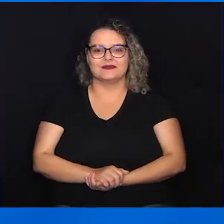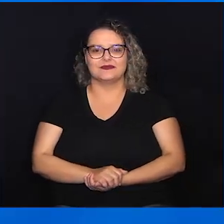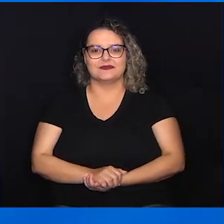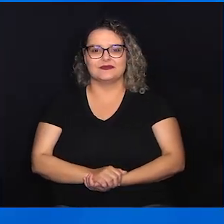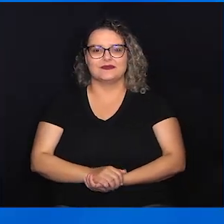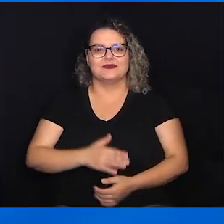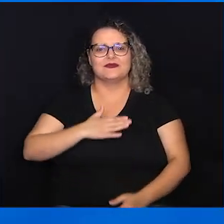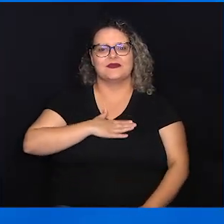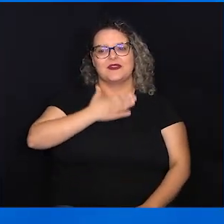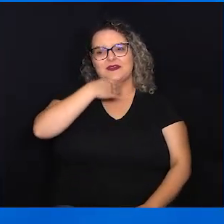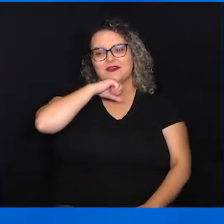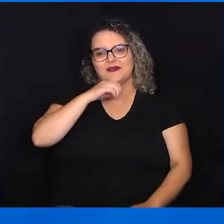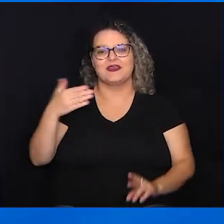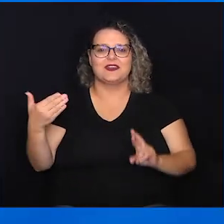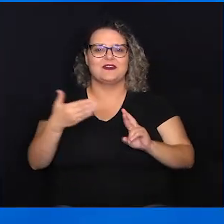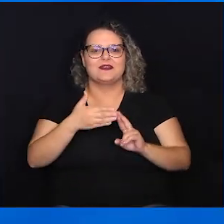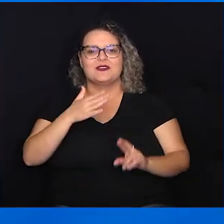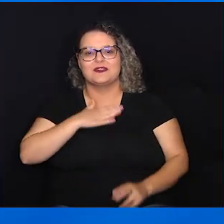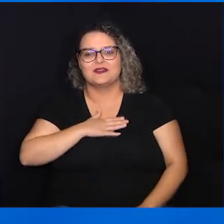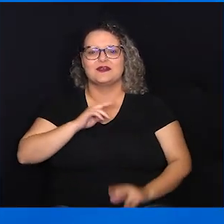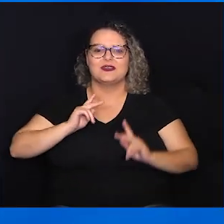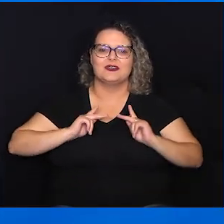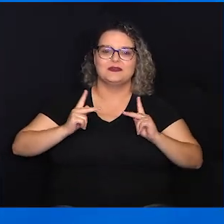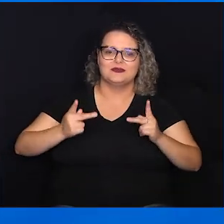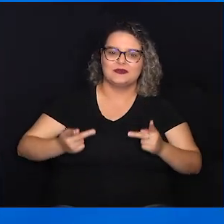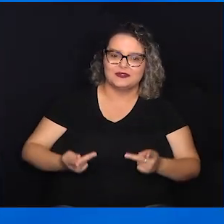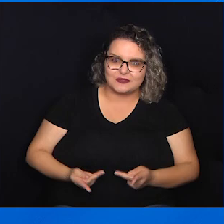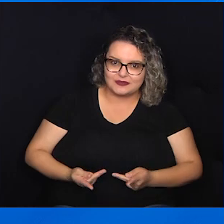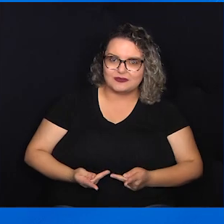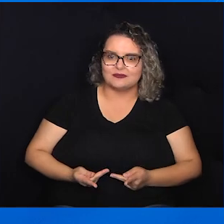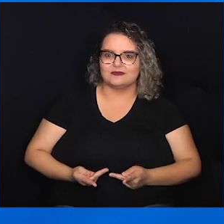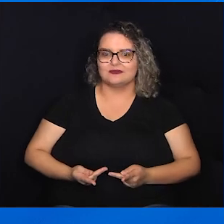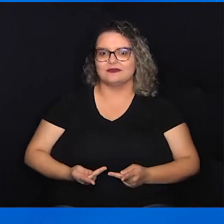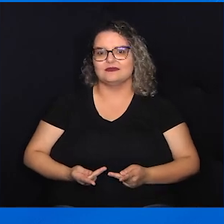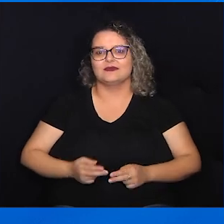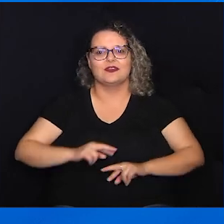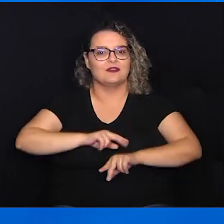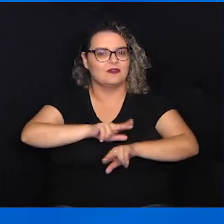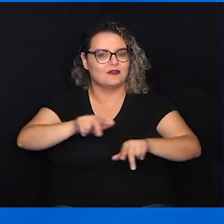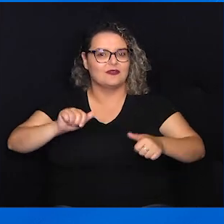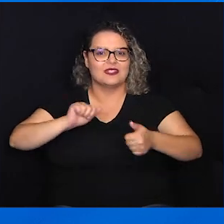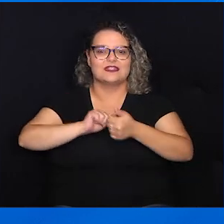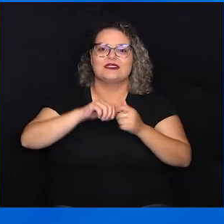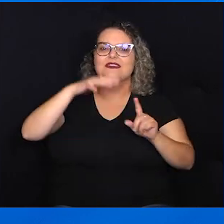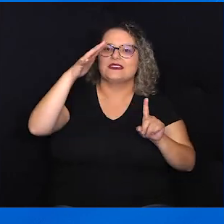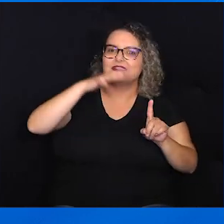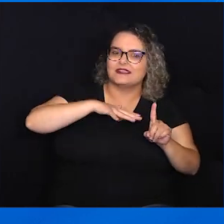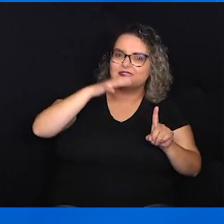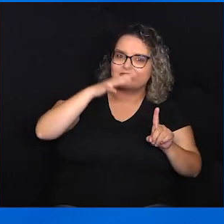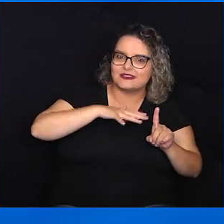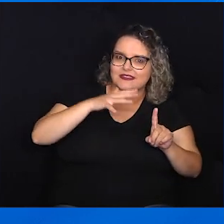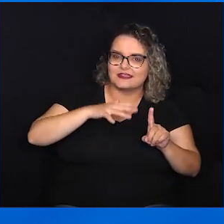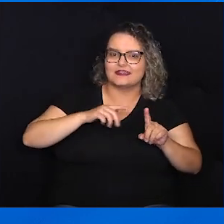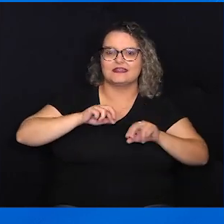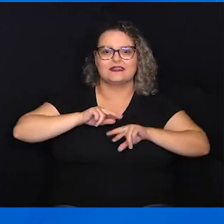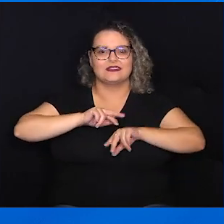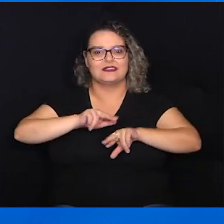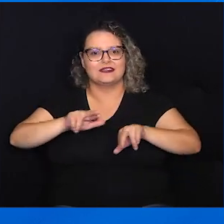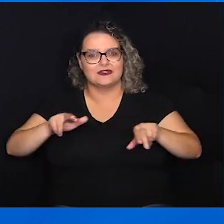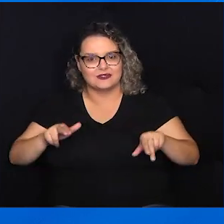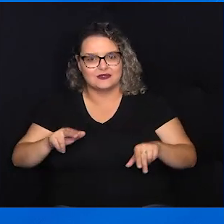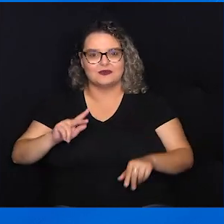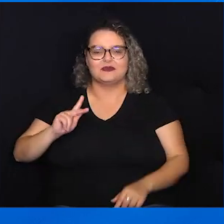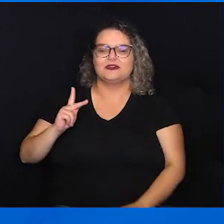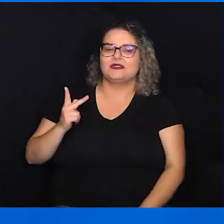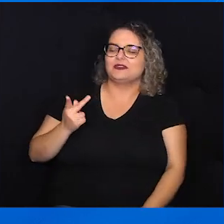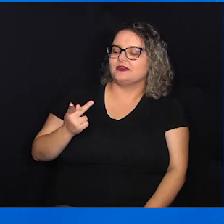Meu pai é referência para mim como ser humano, com muitas qualidades admiráveis, com muita